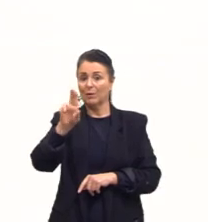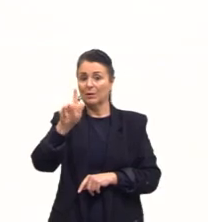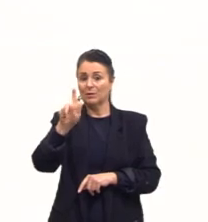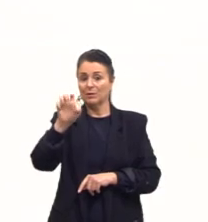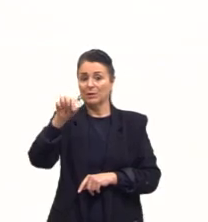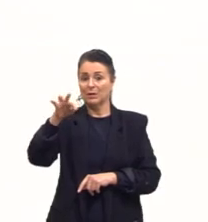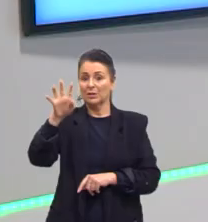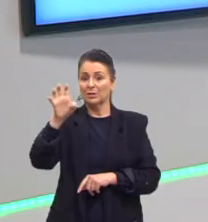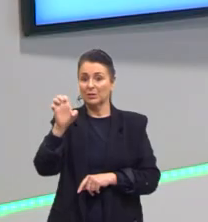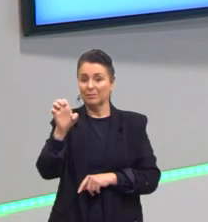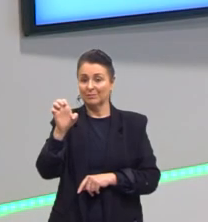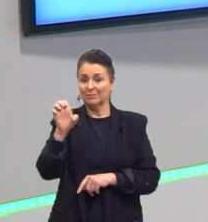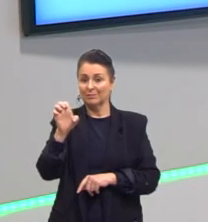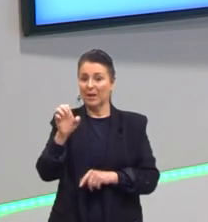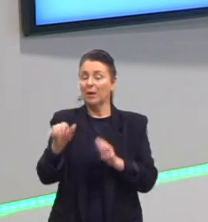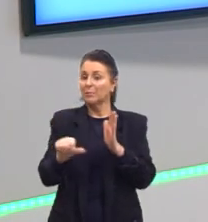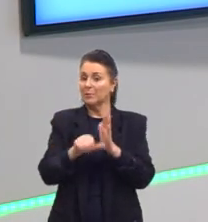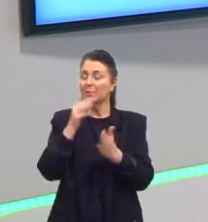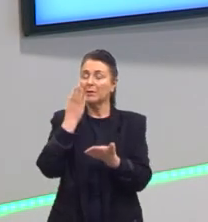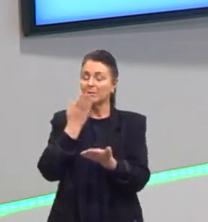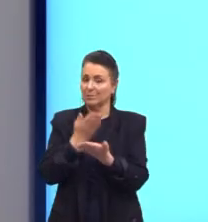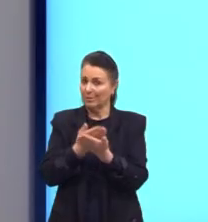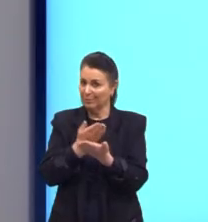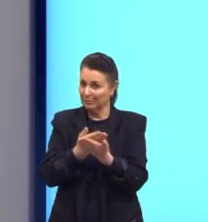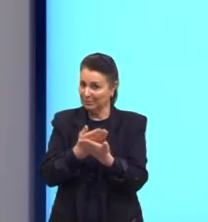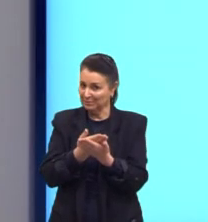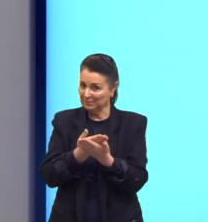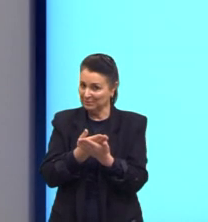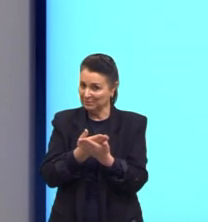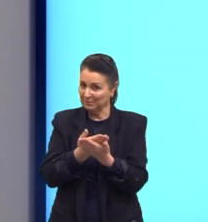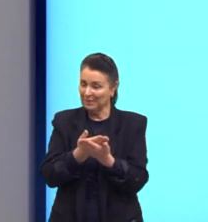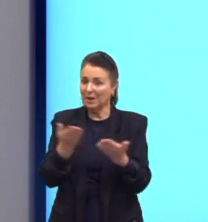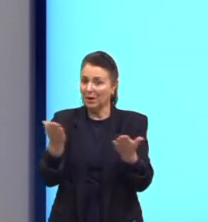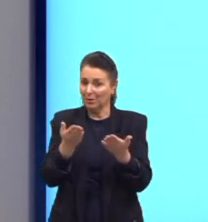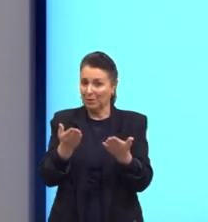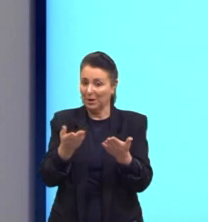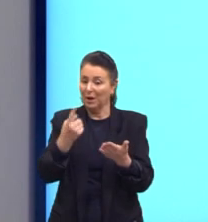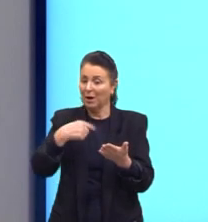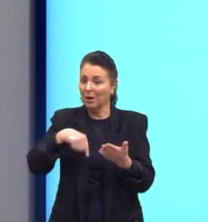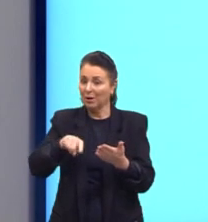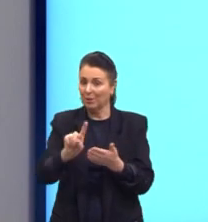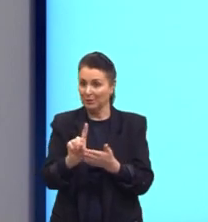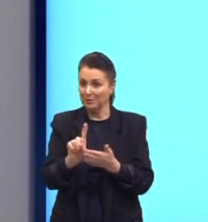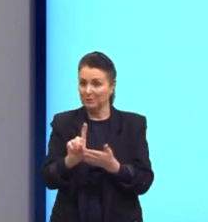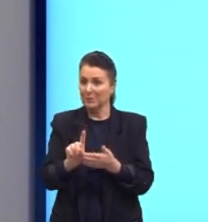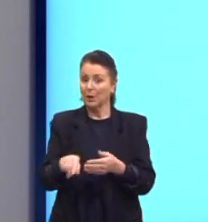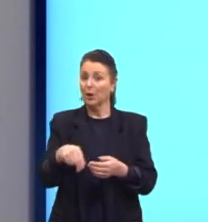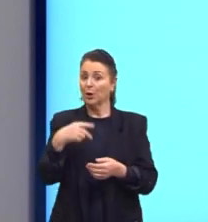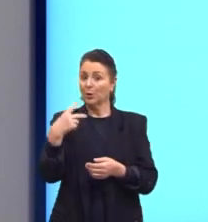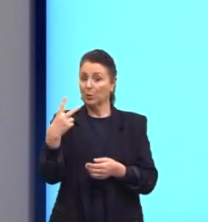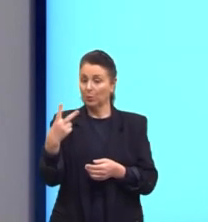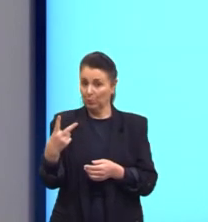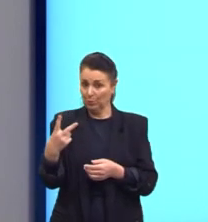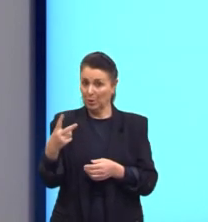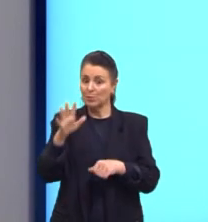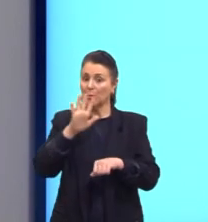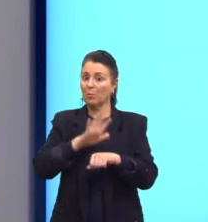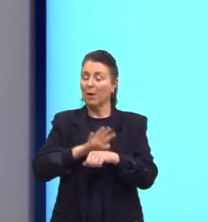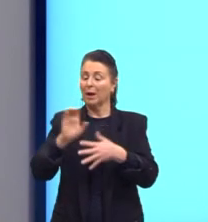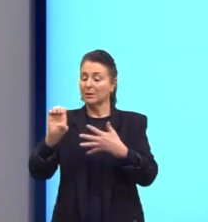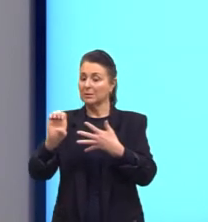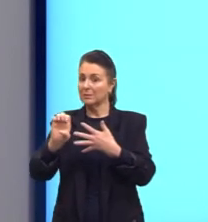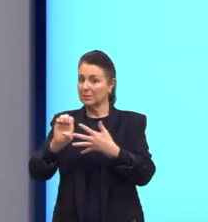e a divergente nós já vimos agora a convergente e na convergente duas ou mais espécies